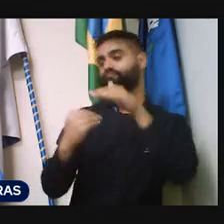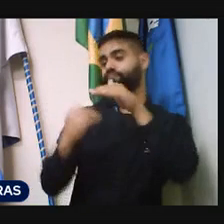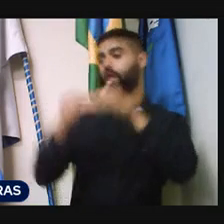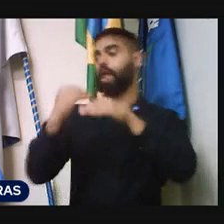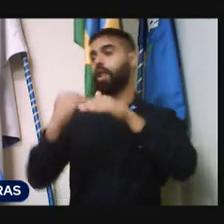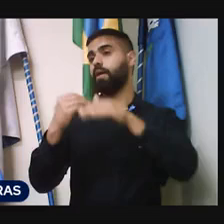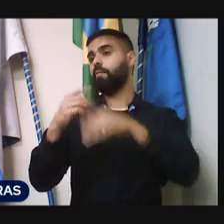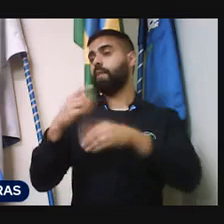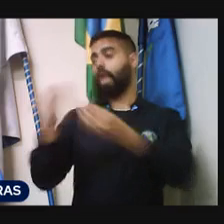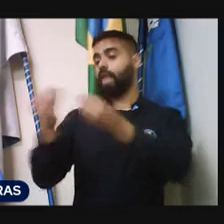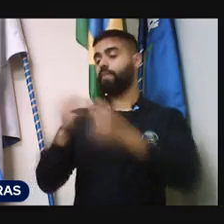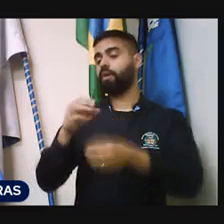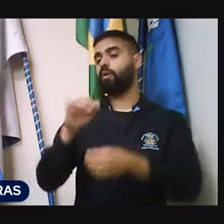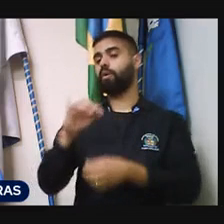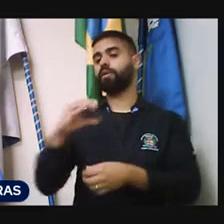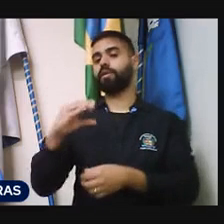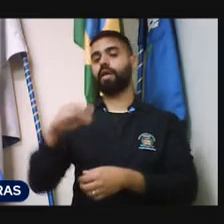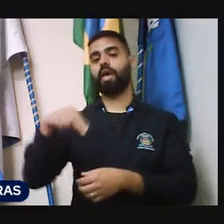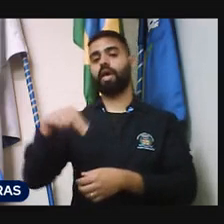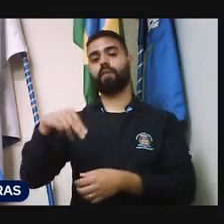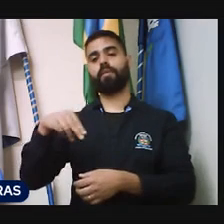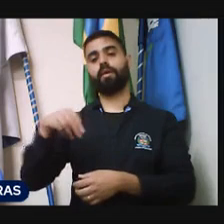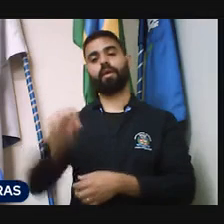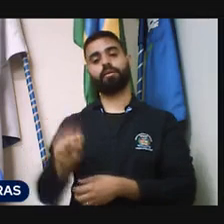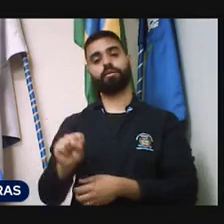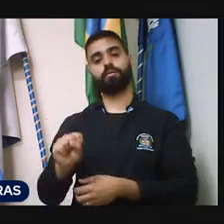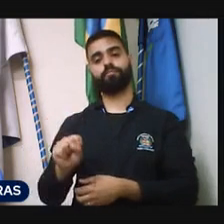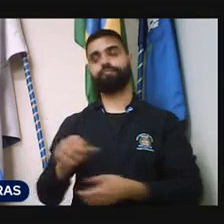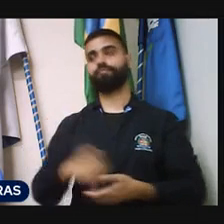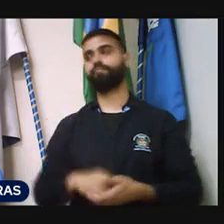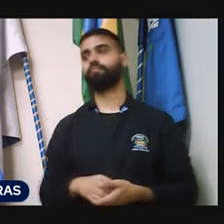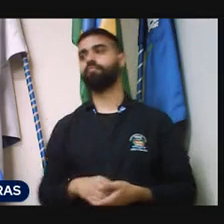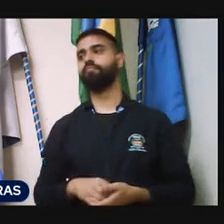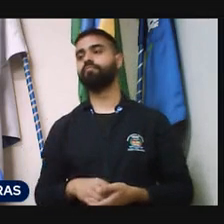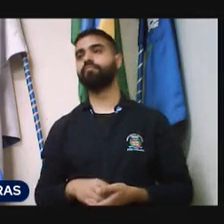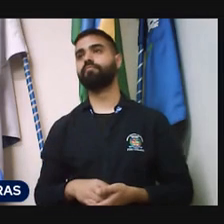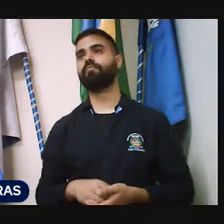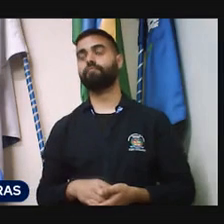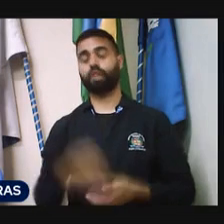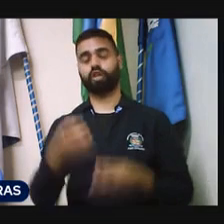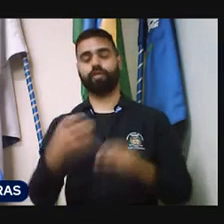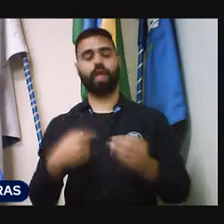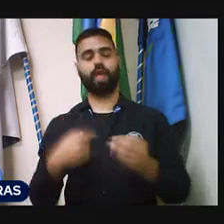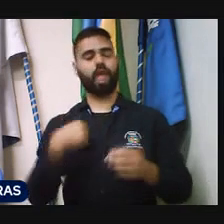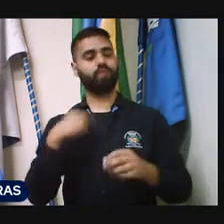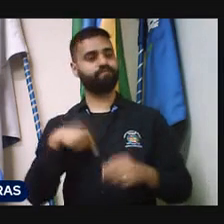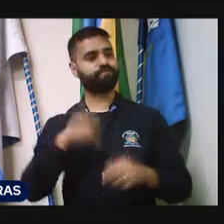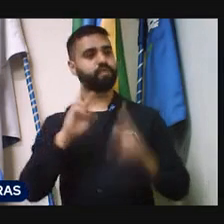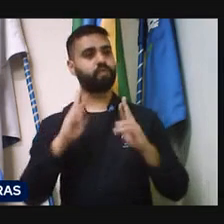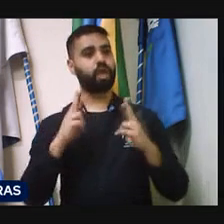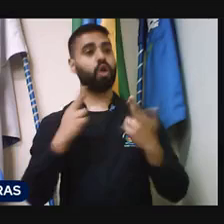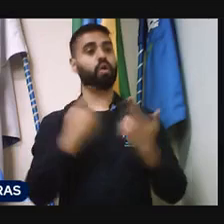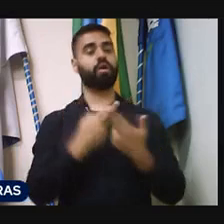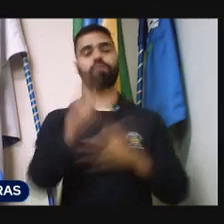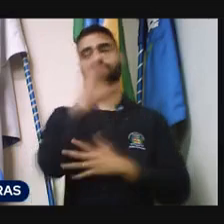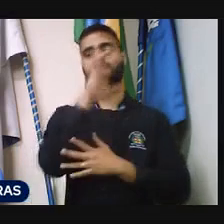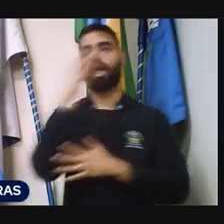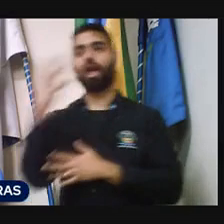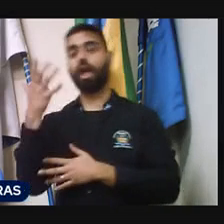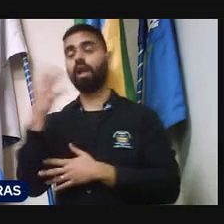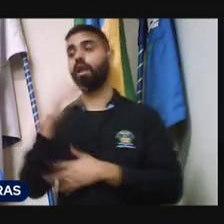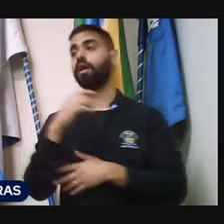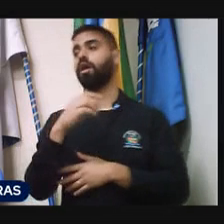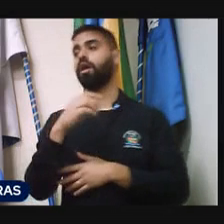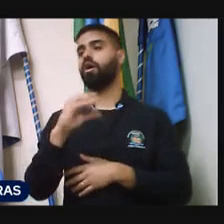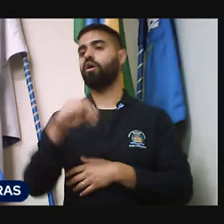recebimento do ICMS ecológico a justificativa em reunião não consegue Municipal de Defesa do meio ambiente com